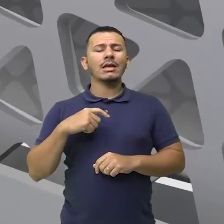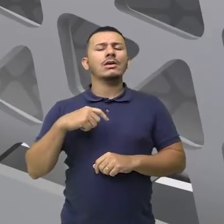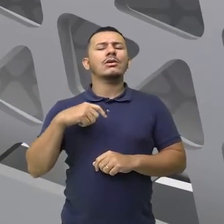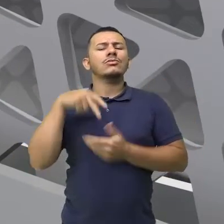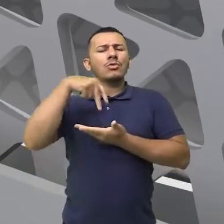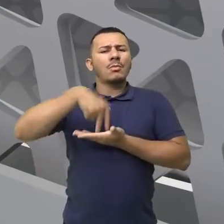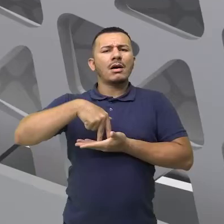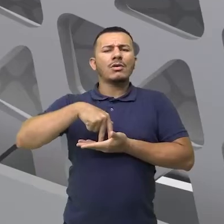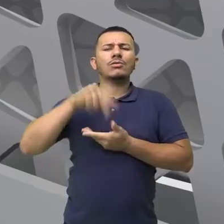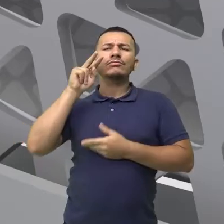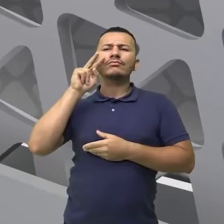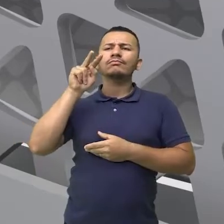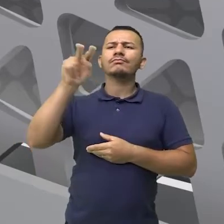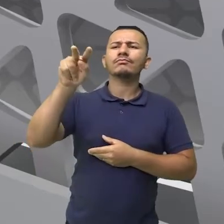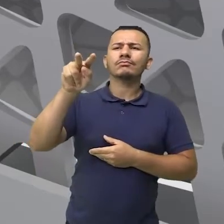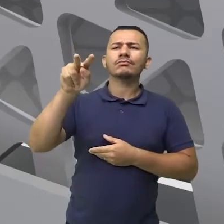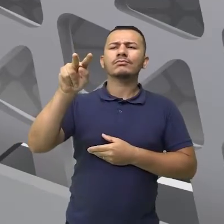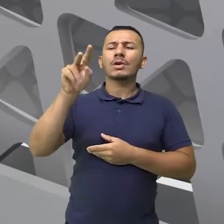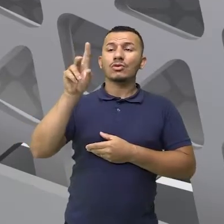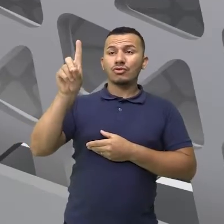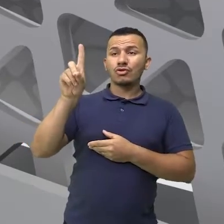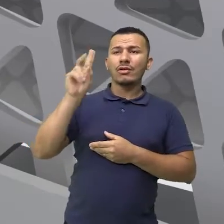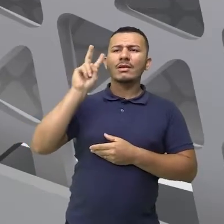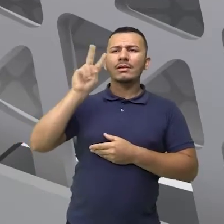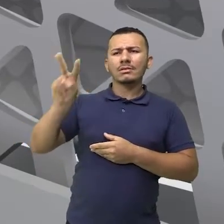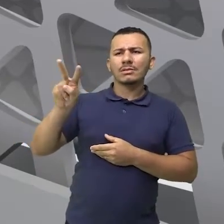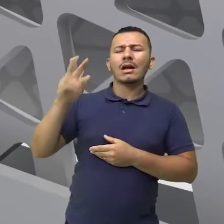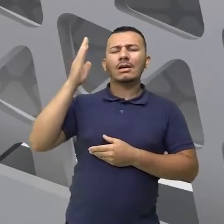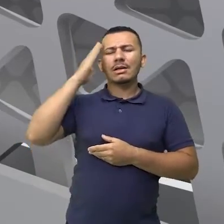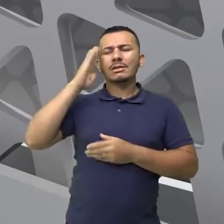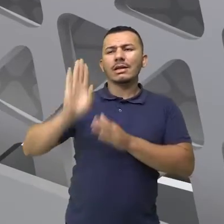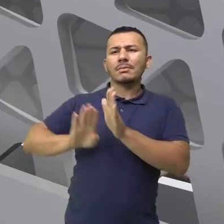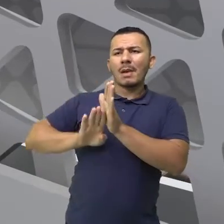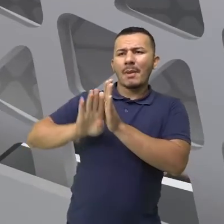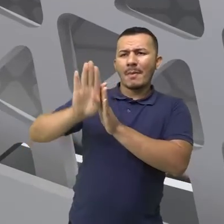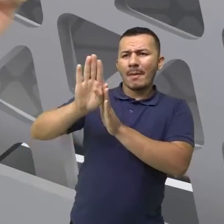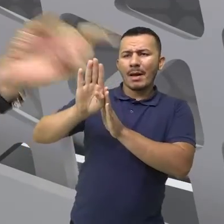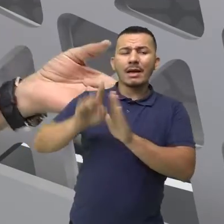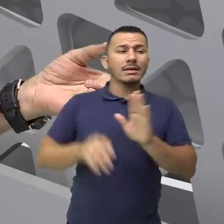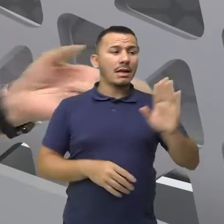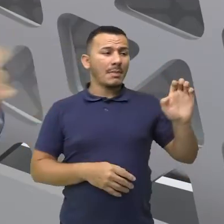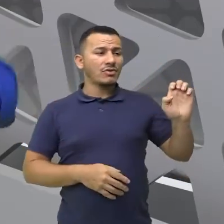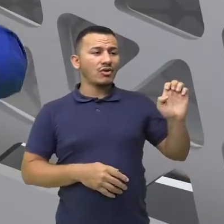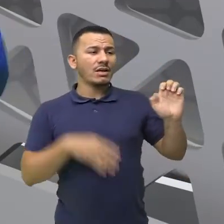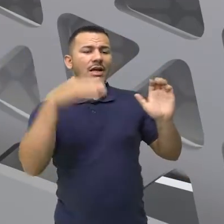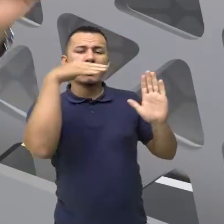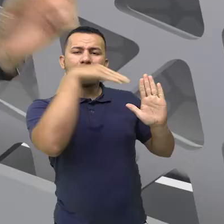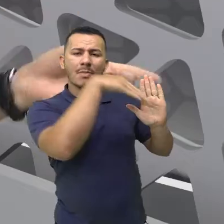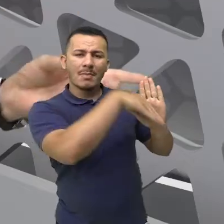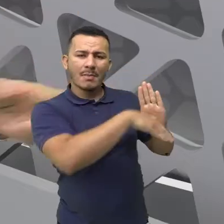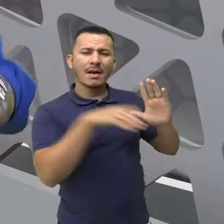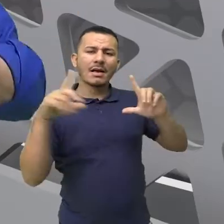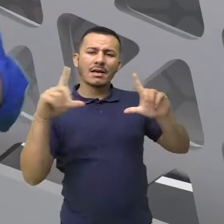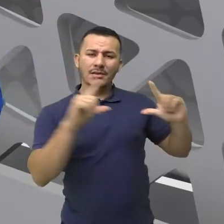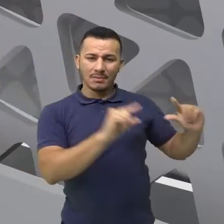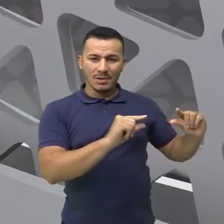número, você deve olhar para a direita, já sabe que aquele número cresce. E se você olhar para a esquerda, o número decresce. Então, vamos supor